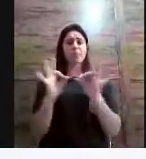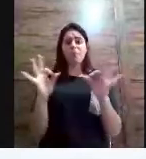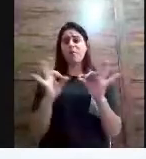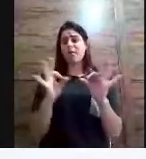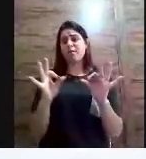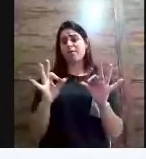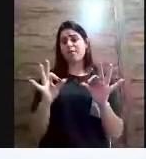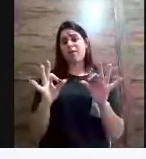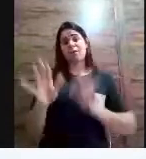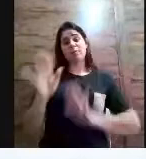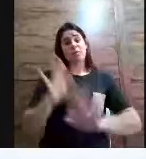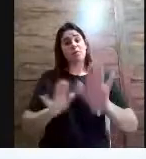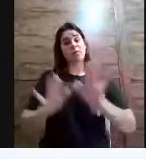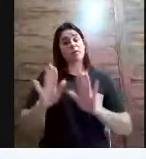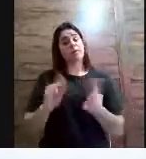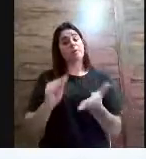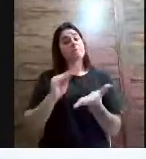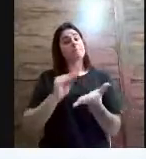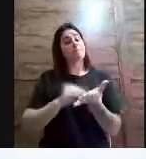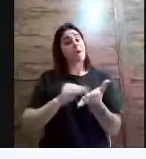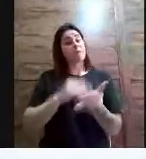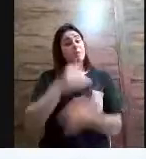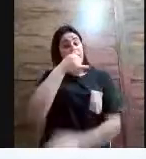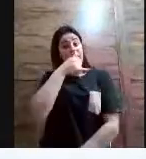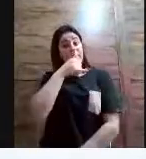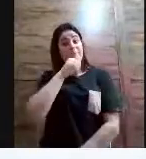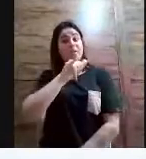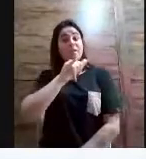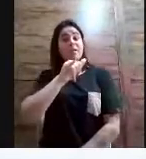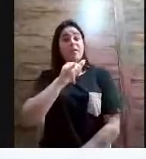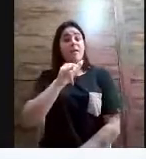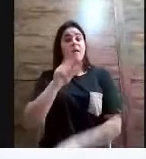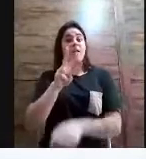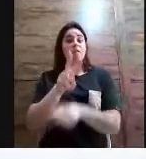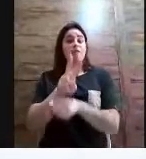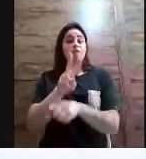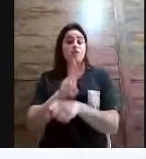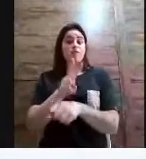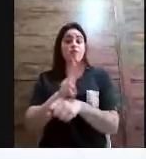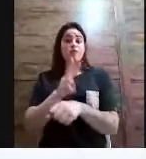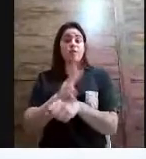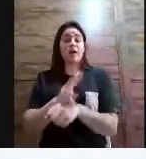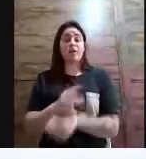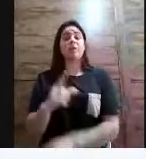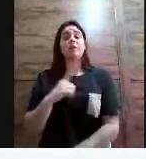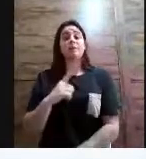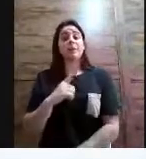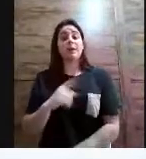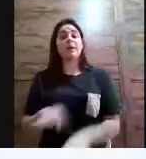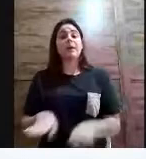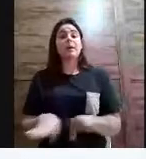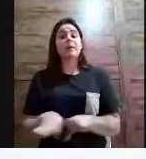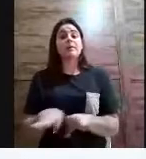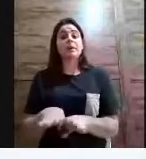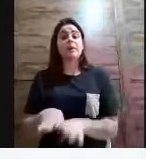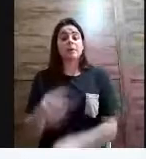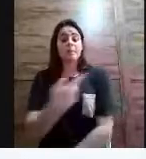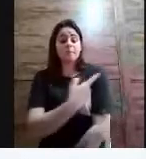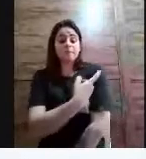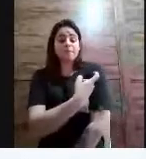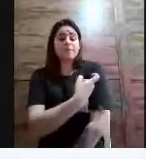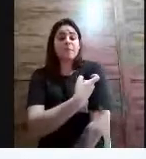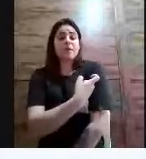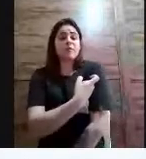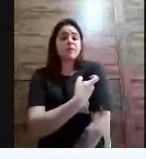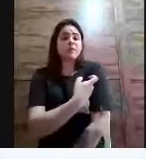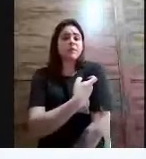eles descuidam da prevenção. Uma vacina, a senhora que é uma infectologista, a senhora acha que isso é